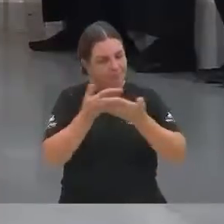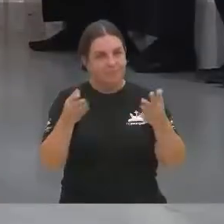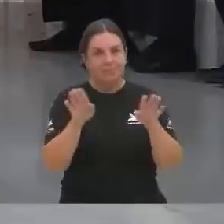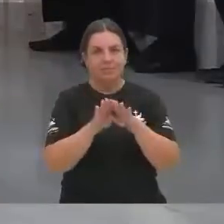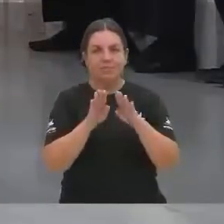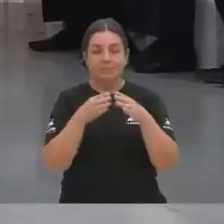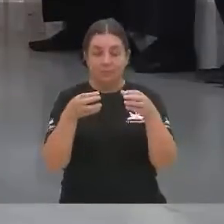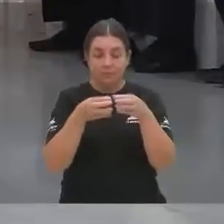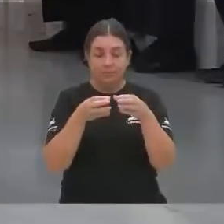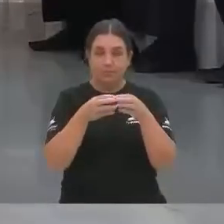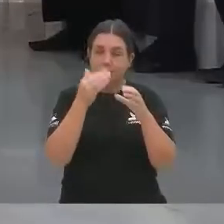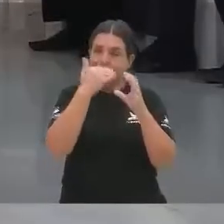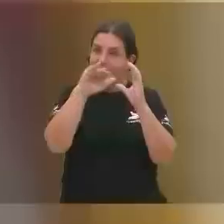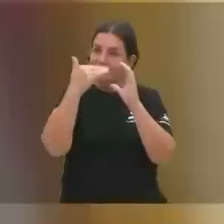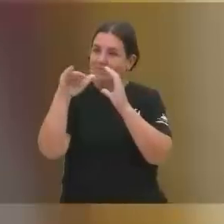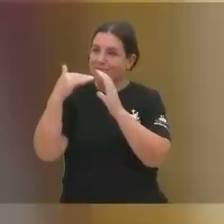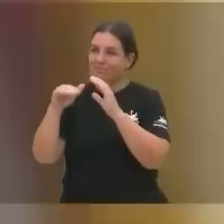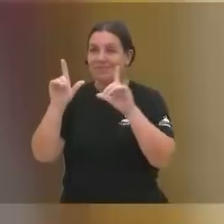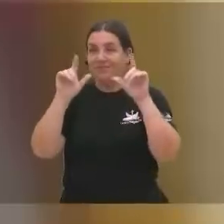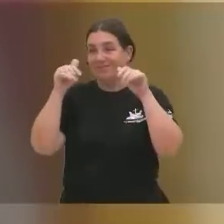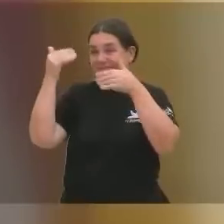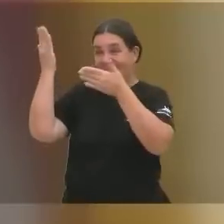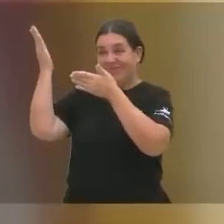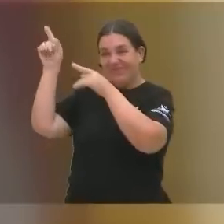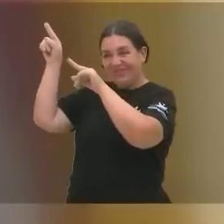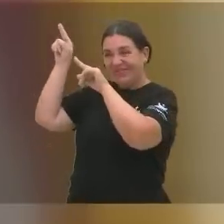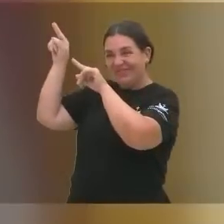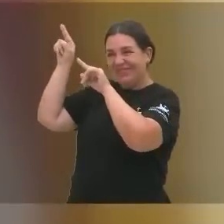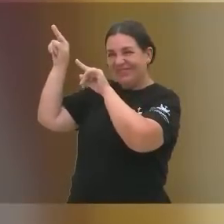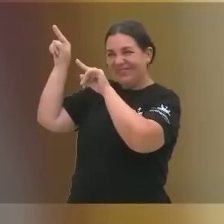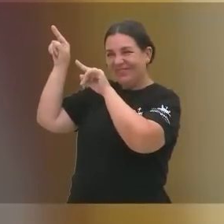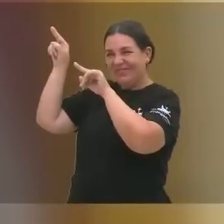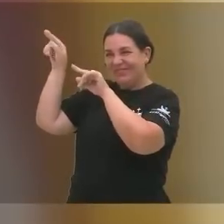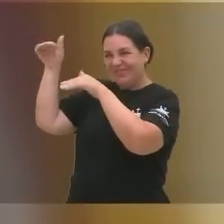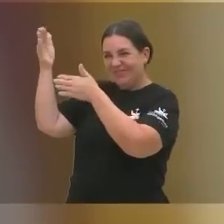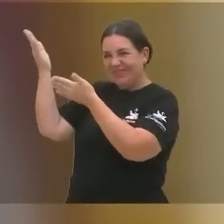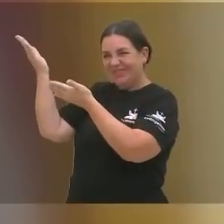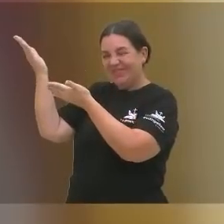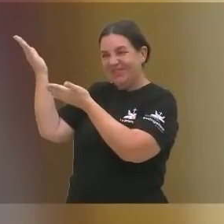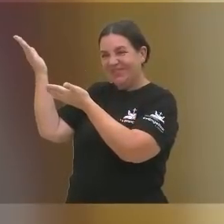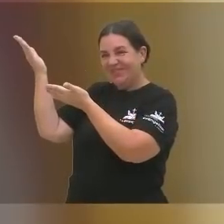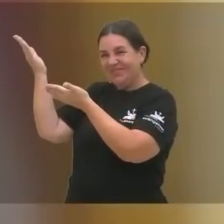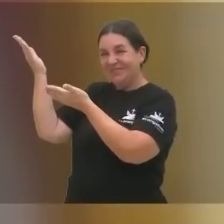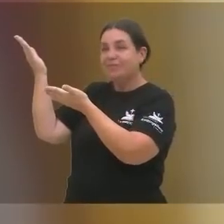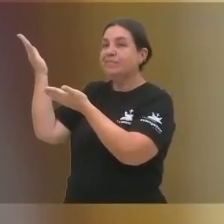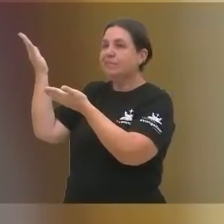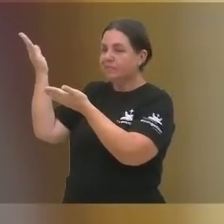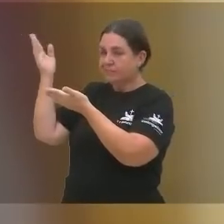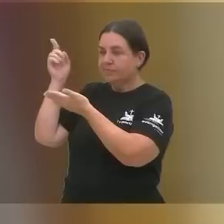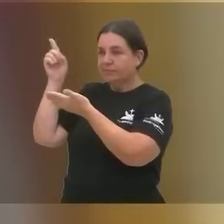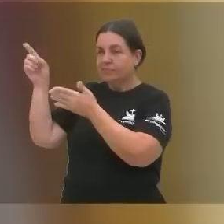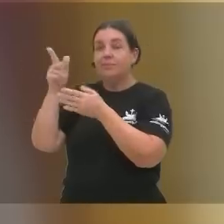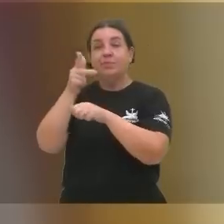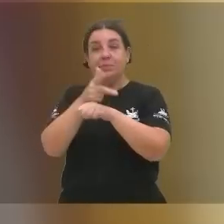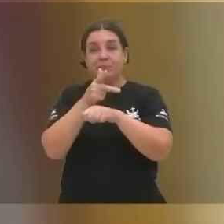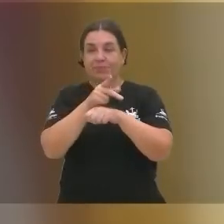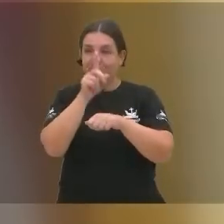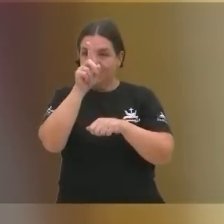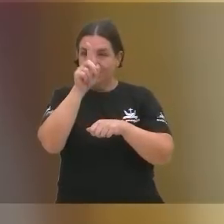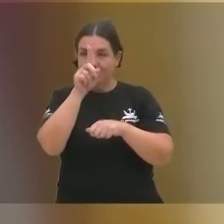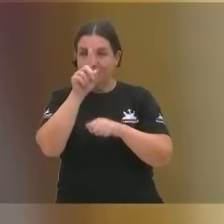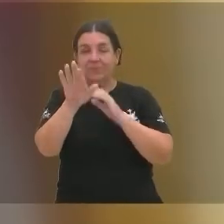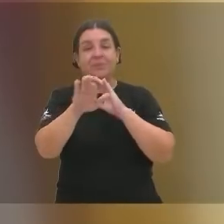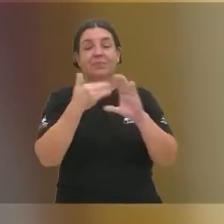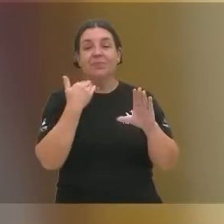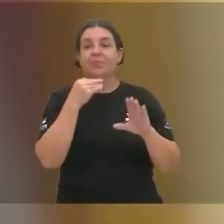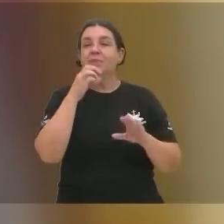a mandarem suas fotos seus vídeos como nós Recebemos um vídeo de Maria Martinha de Almirante